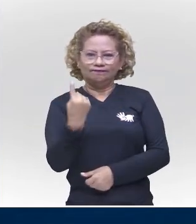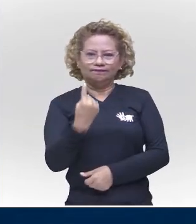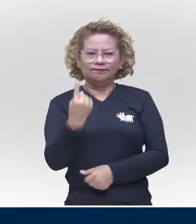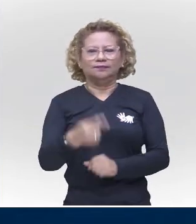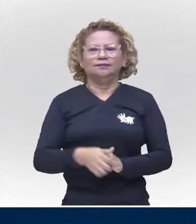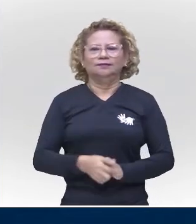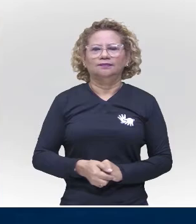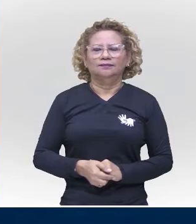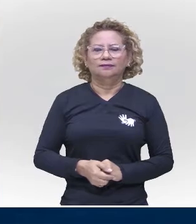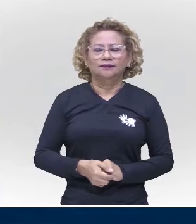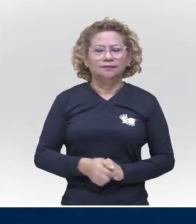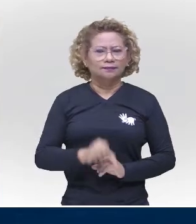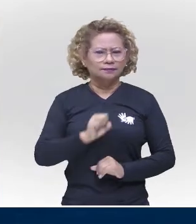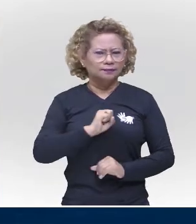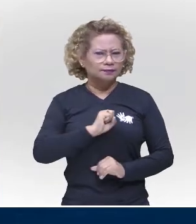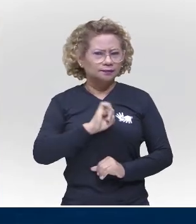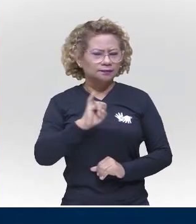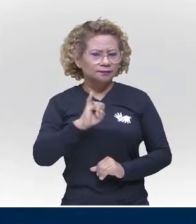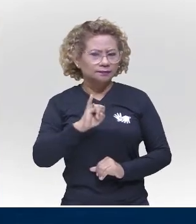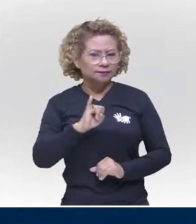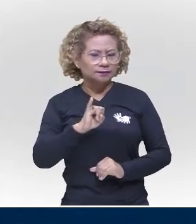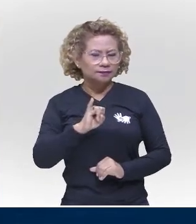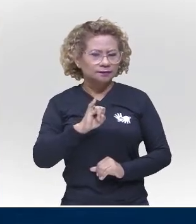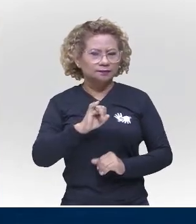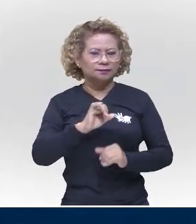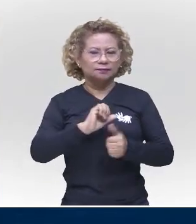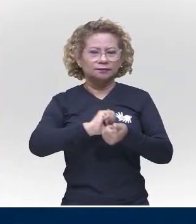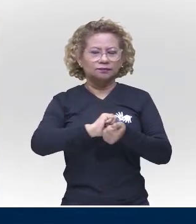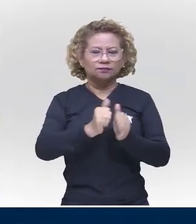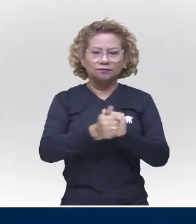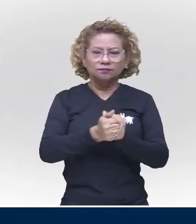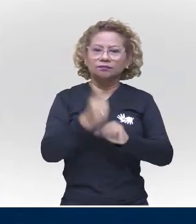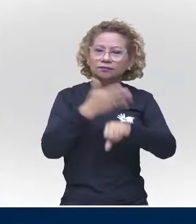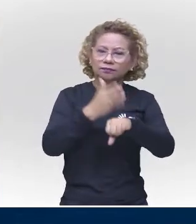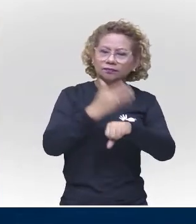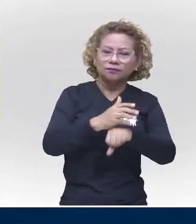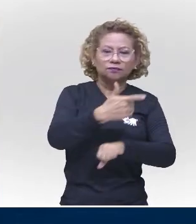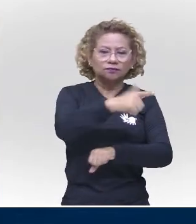competindo. Se lá no esporte coletivo,